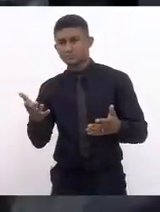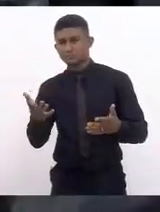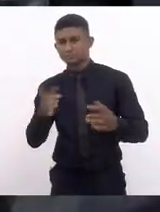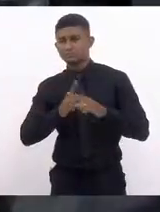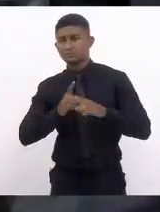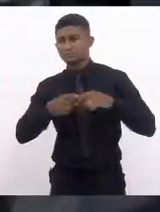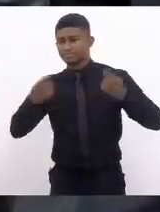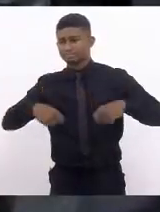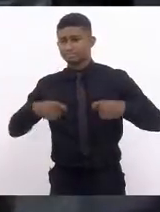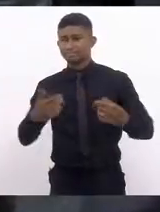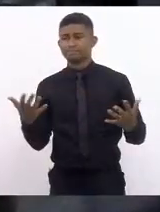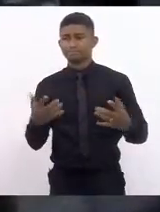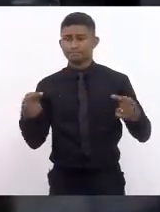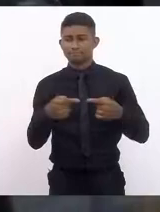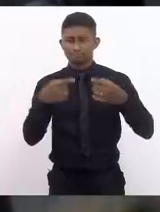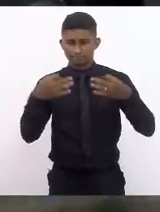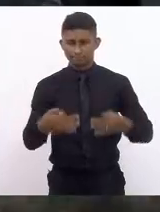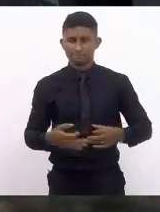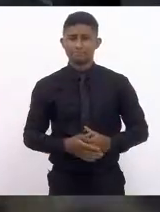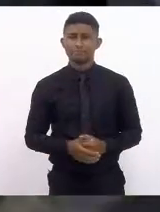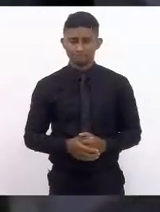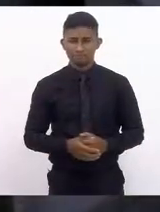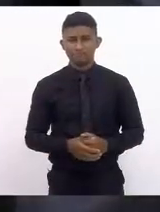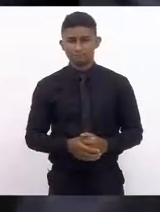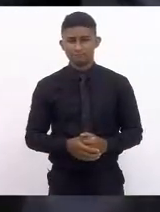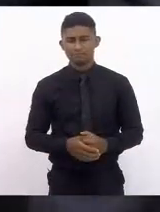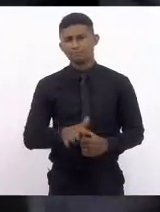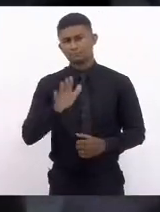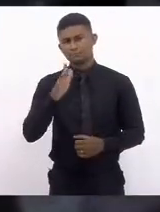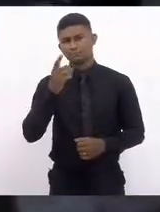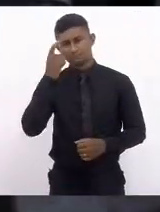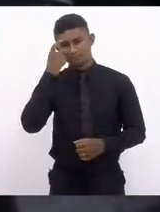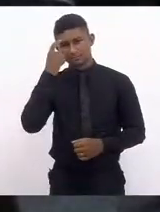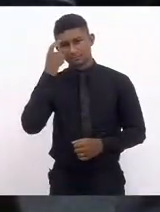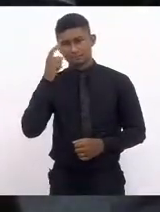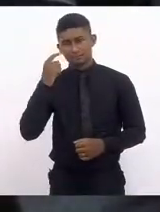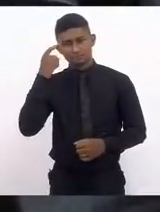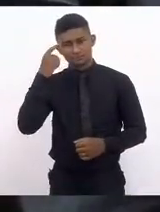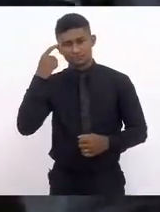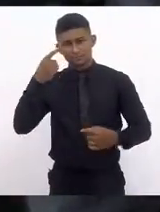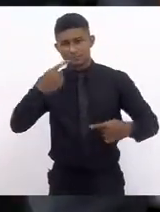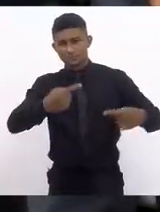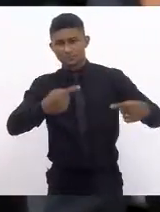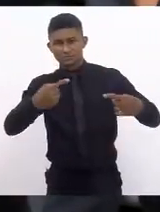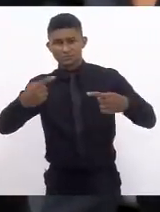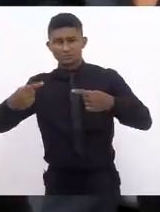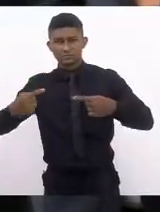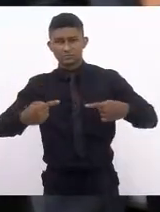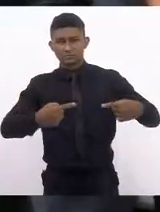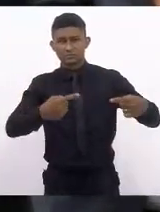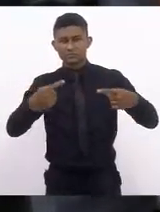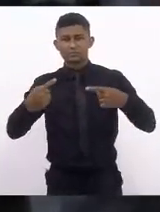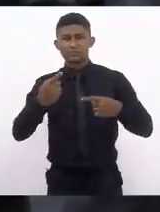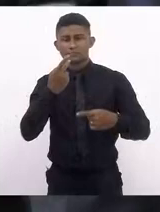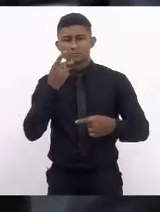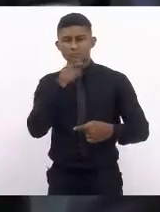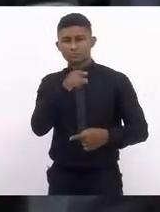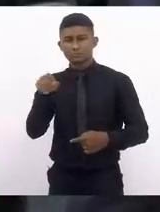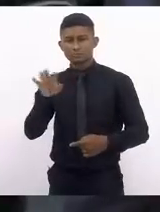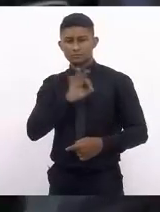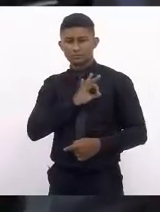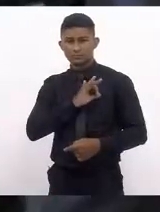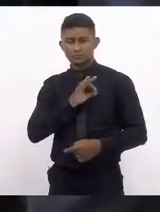hoje e é muito temerário uma uma discussão quente tá falando hoje aqui de da vida dos policiais